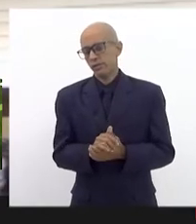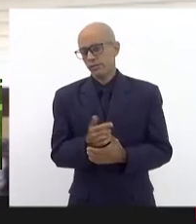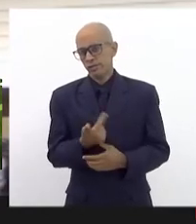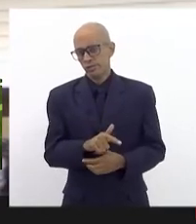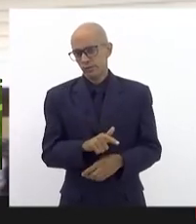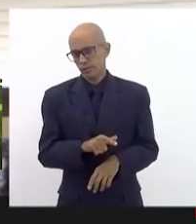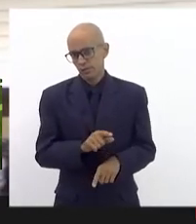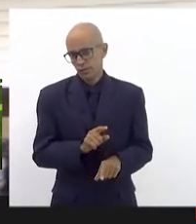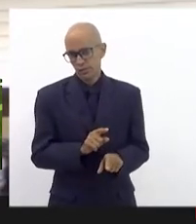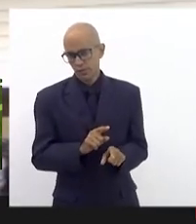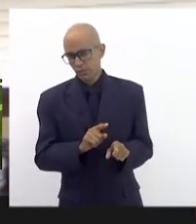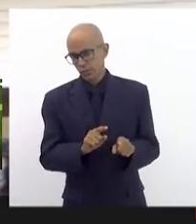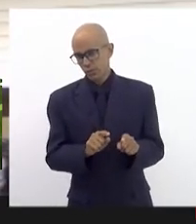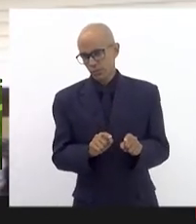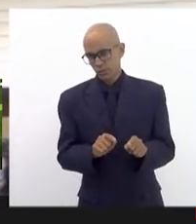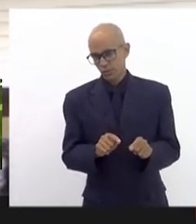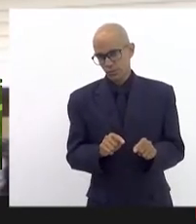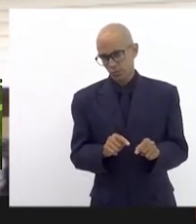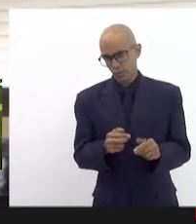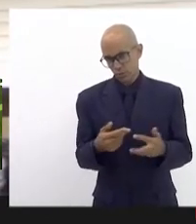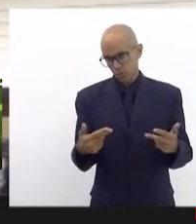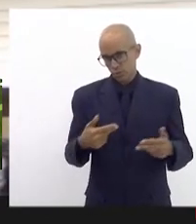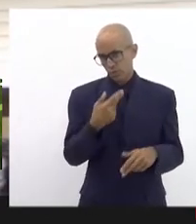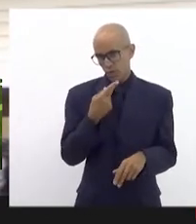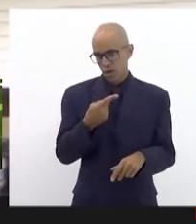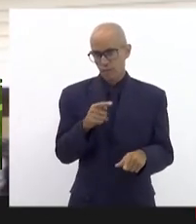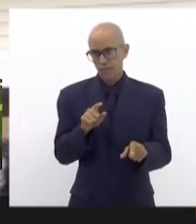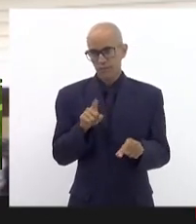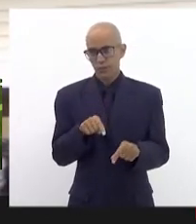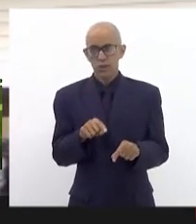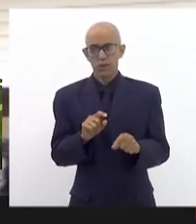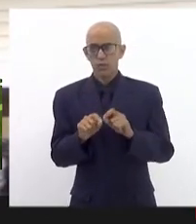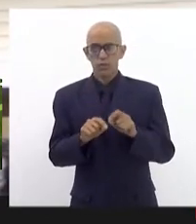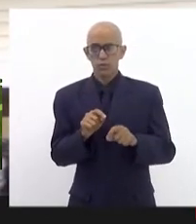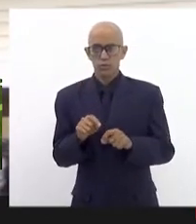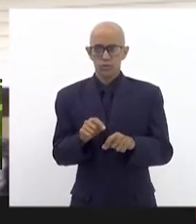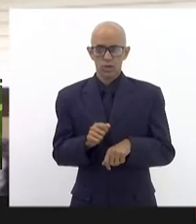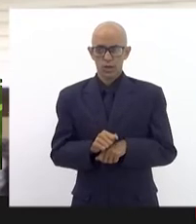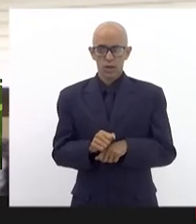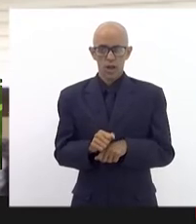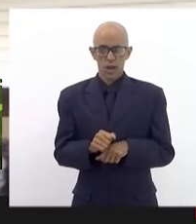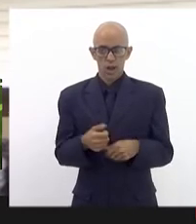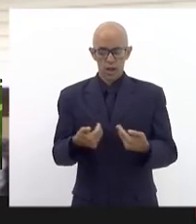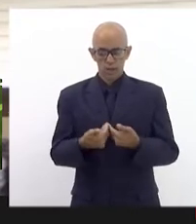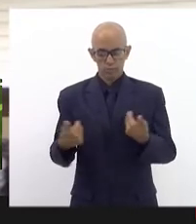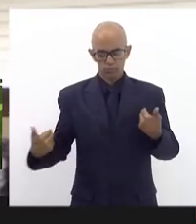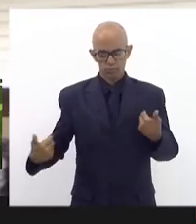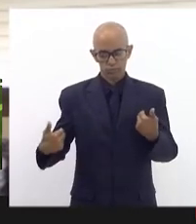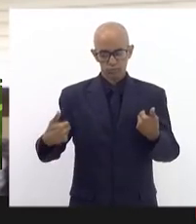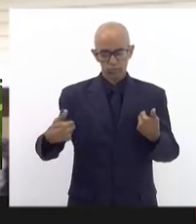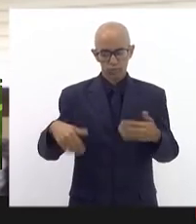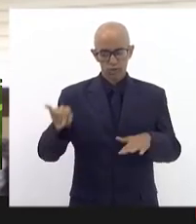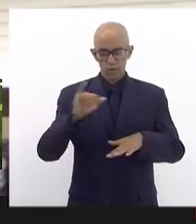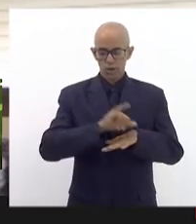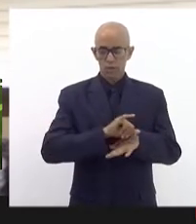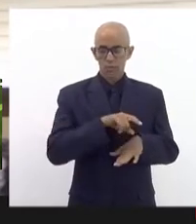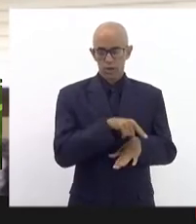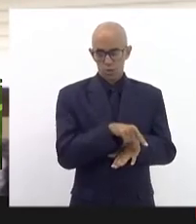o último ponto que eu gostaria de comentar é a questão da descentralização regional, né, ou seja,